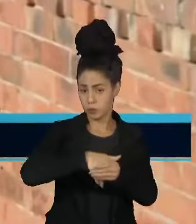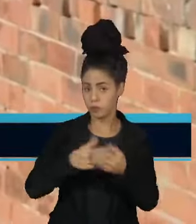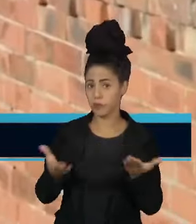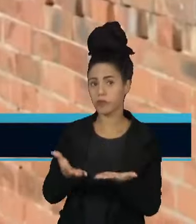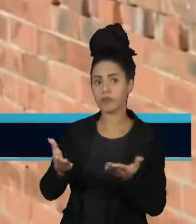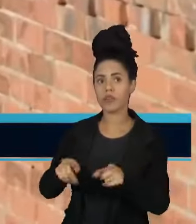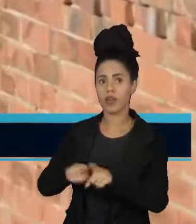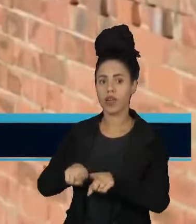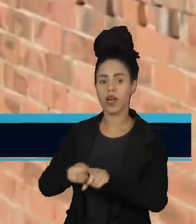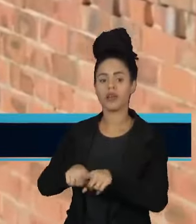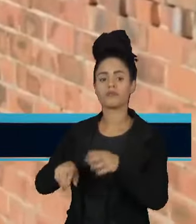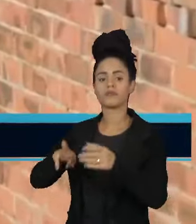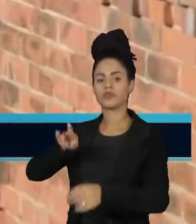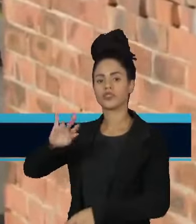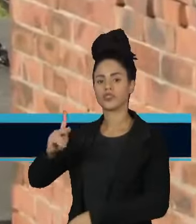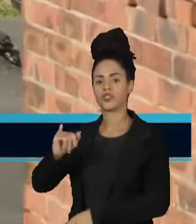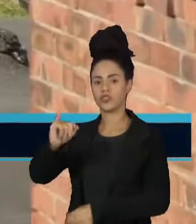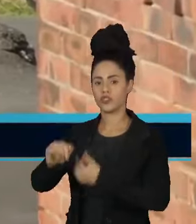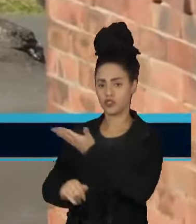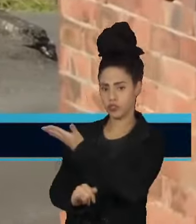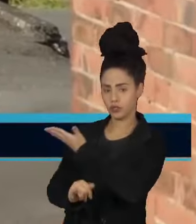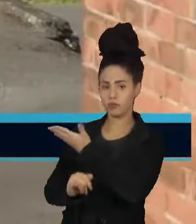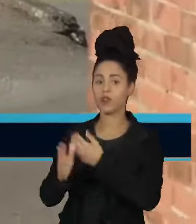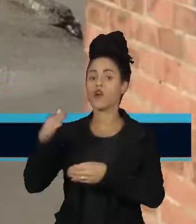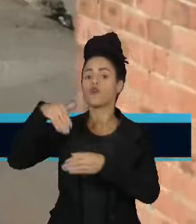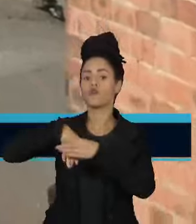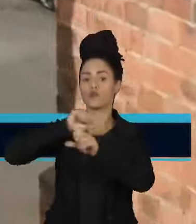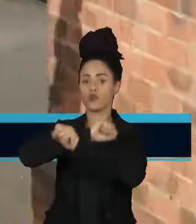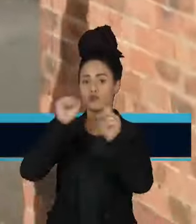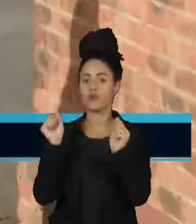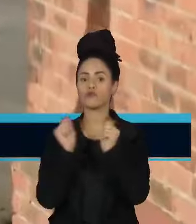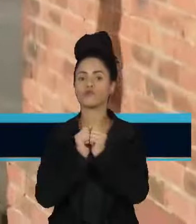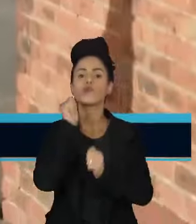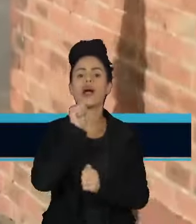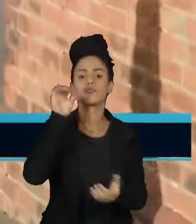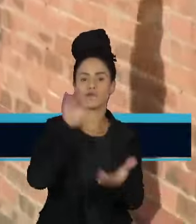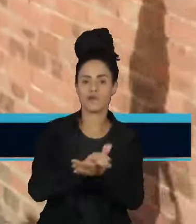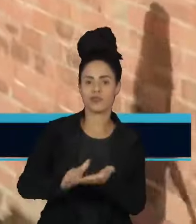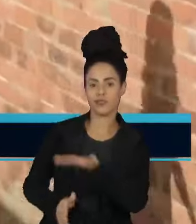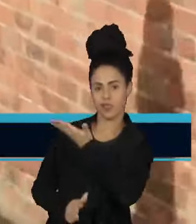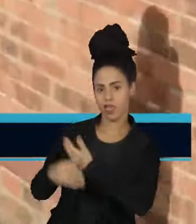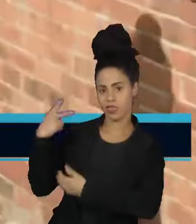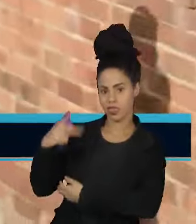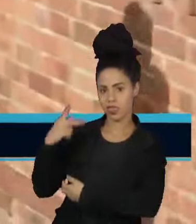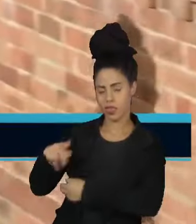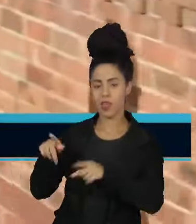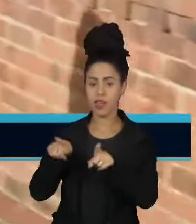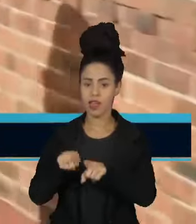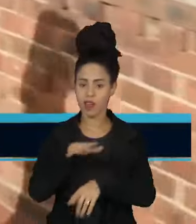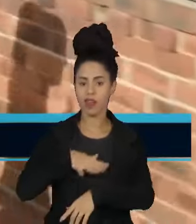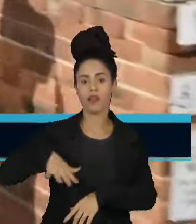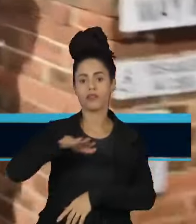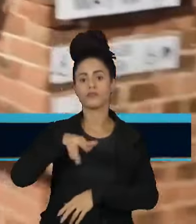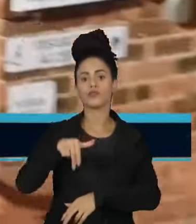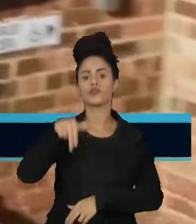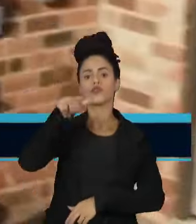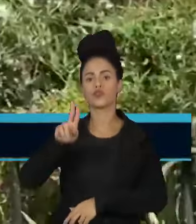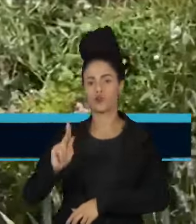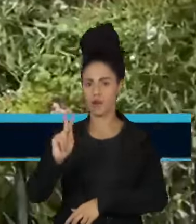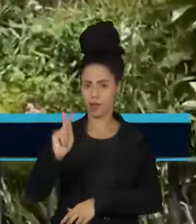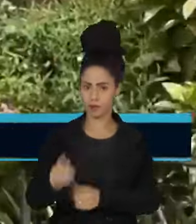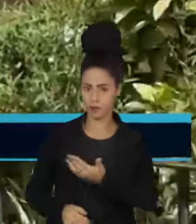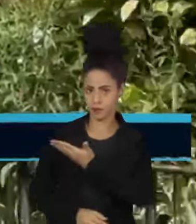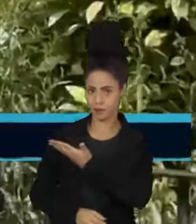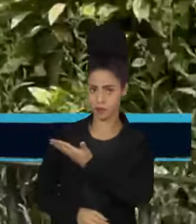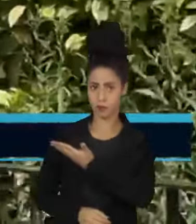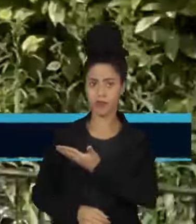premier Rich sunak votou logo cedo com a mulher akata murti em Yorkshire no norte da Inglaterra